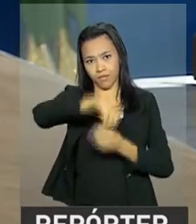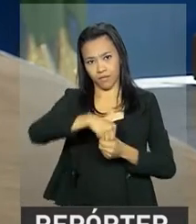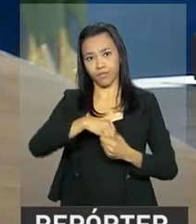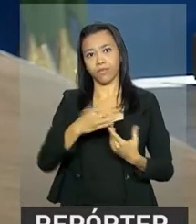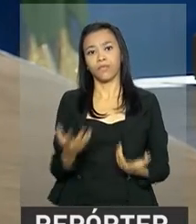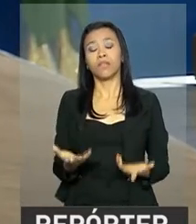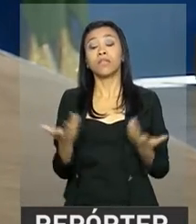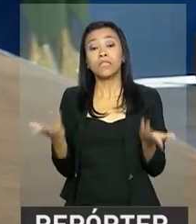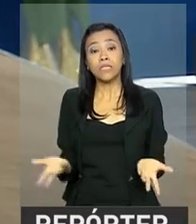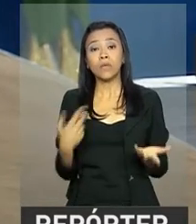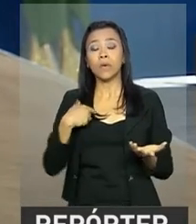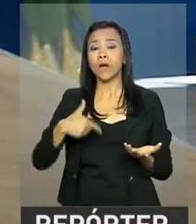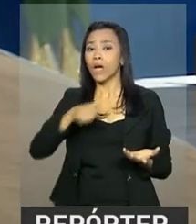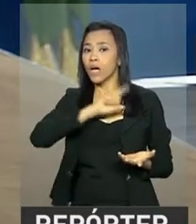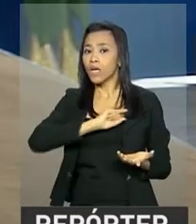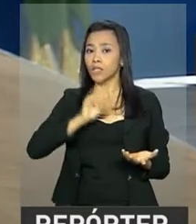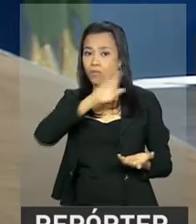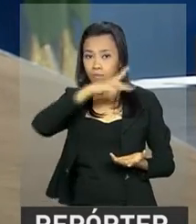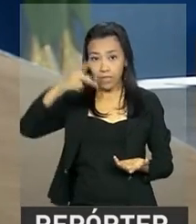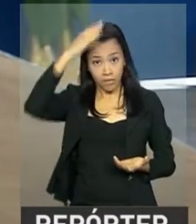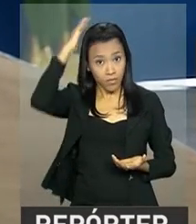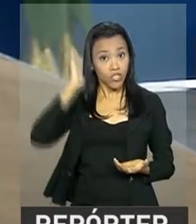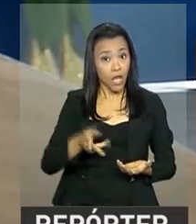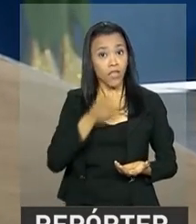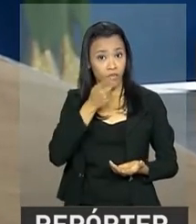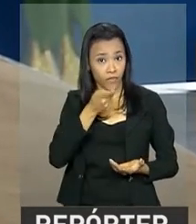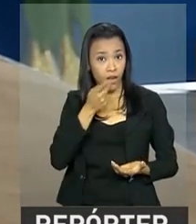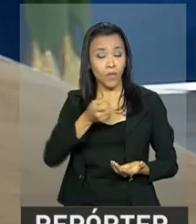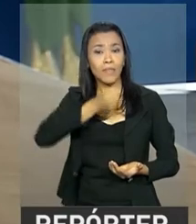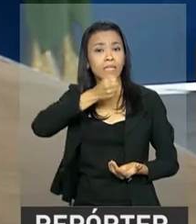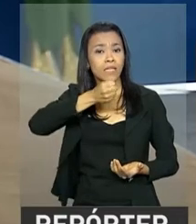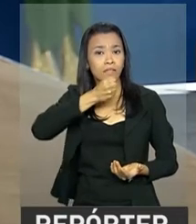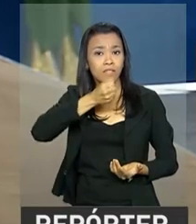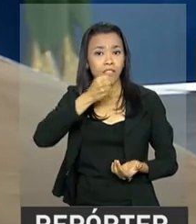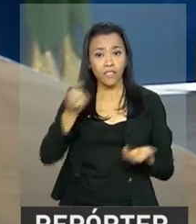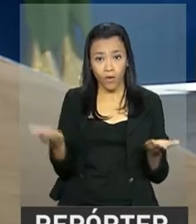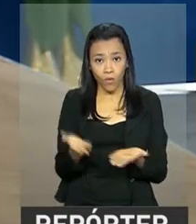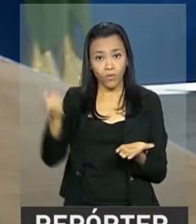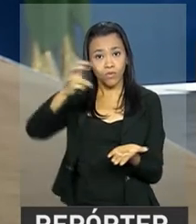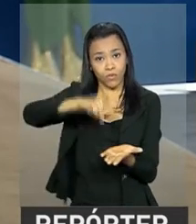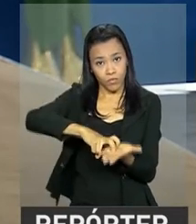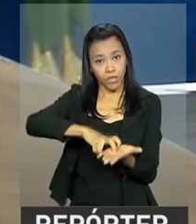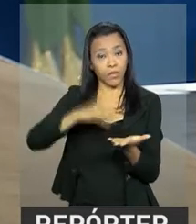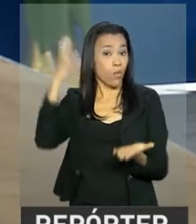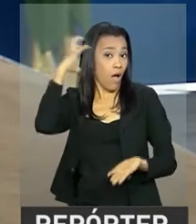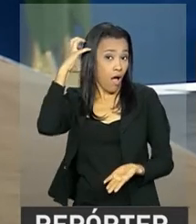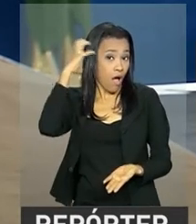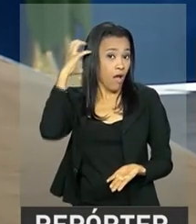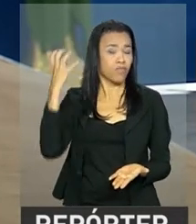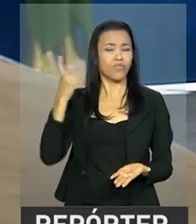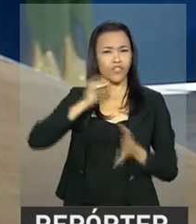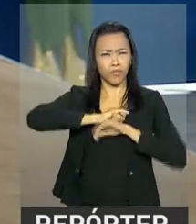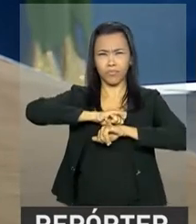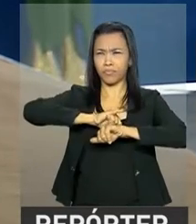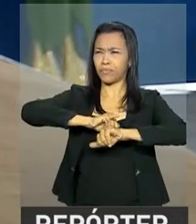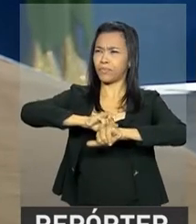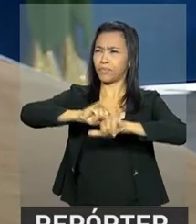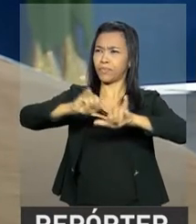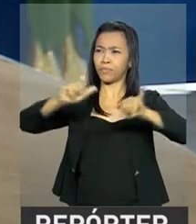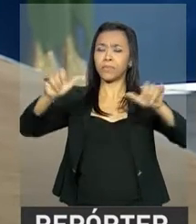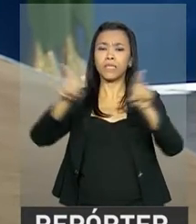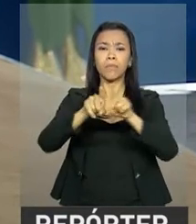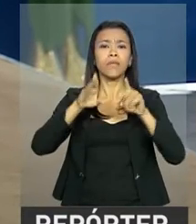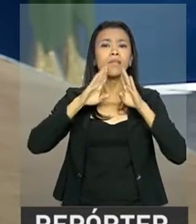michel temer já havia comentado as eleições durante uma entrevista hoje para uma rádio essa entrevista que repercutiu também nas redes sociais